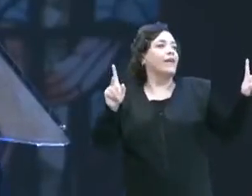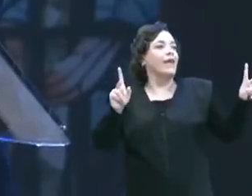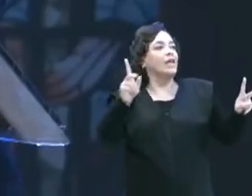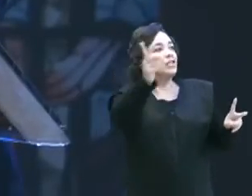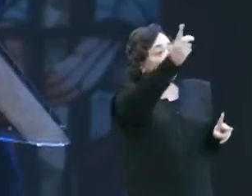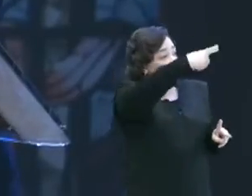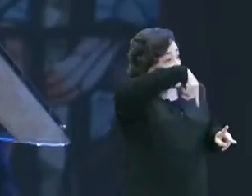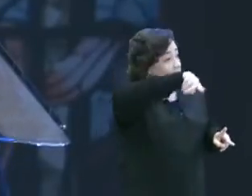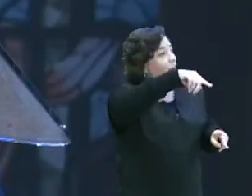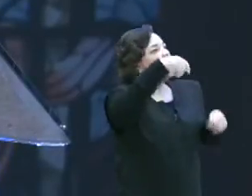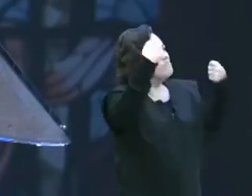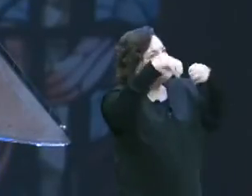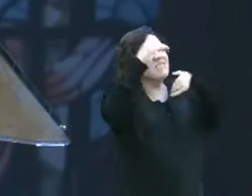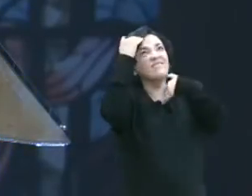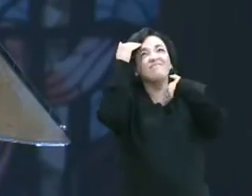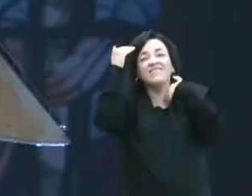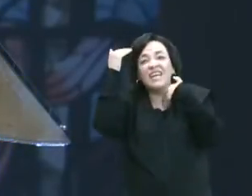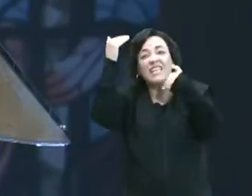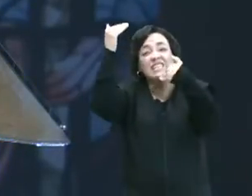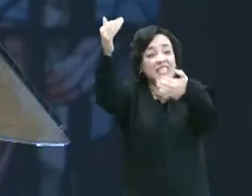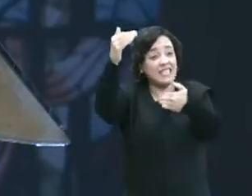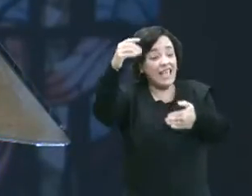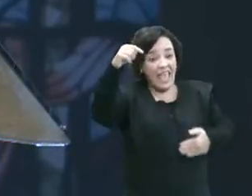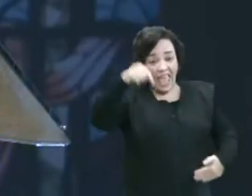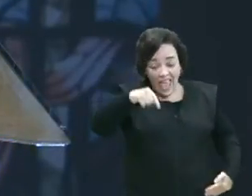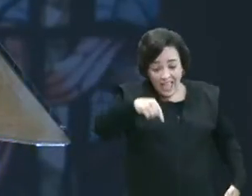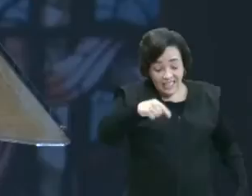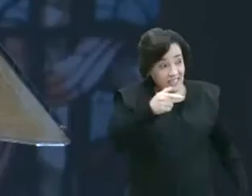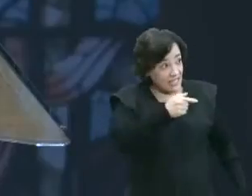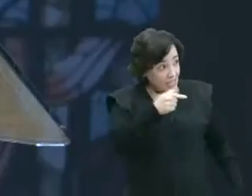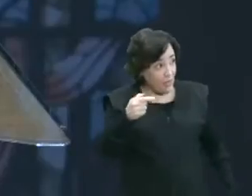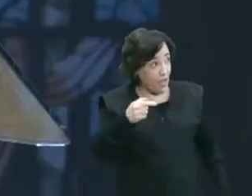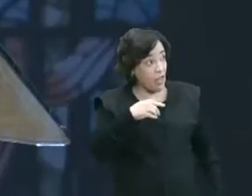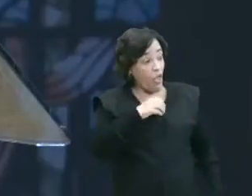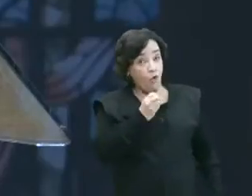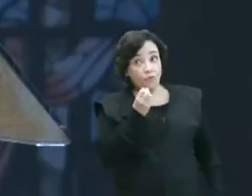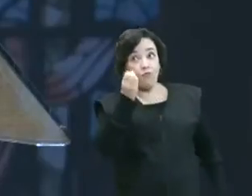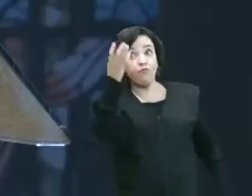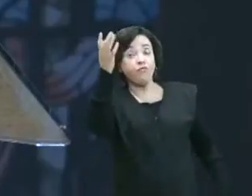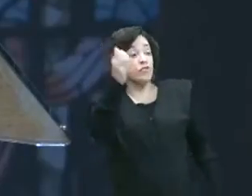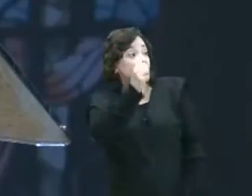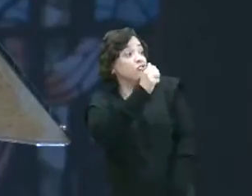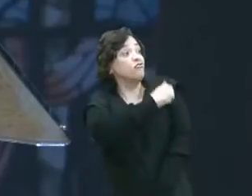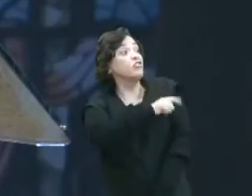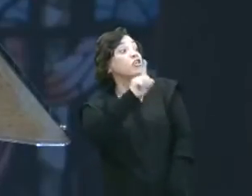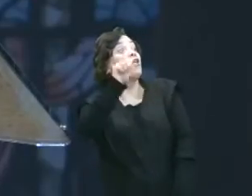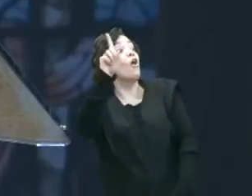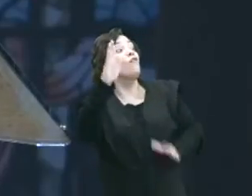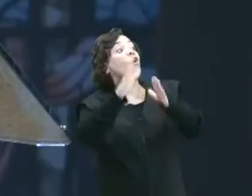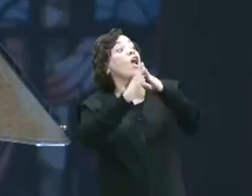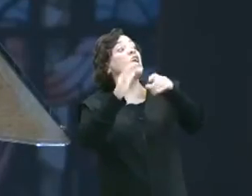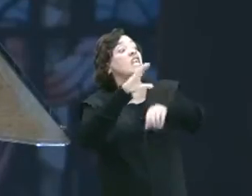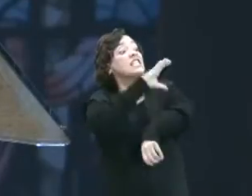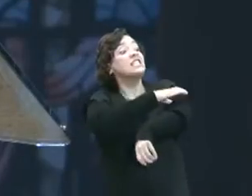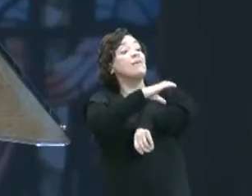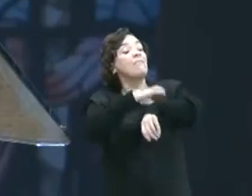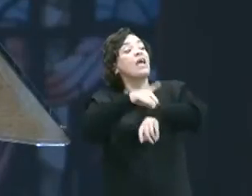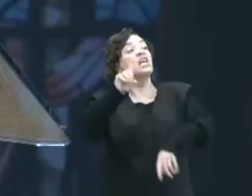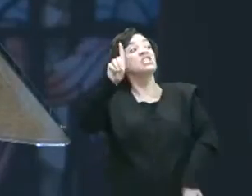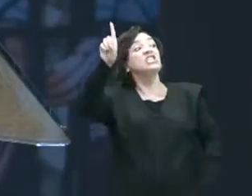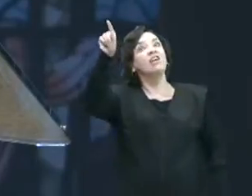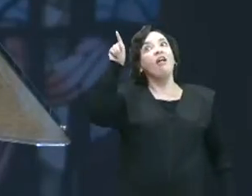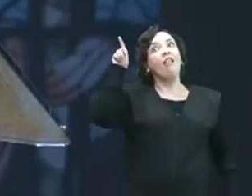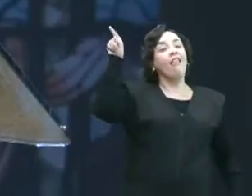somos agradecidos. Essa semana fui para o Rio de Janeiro pregar na Assembleia de Deus, bom sucesso. Tive